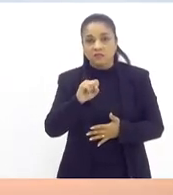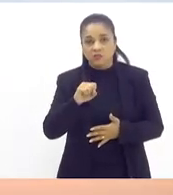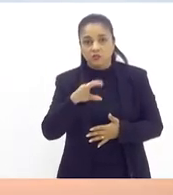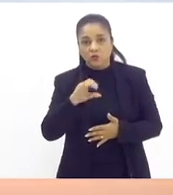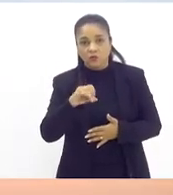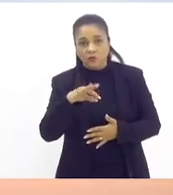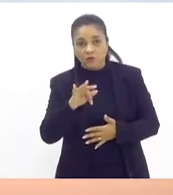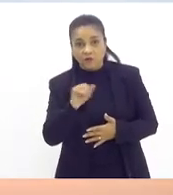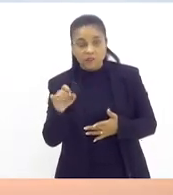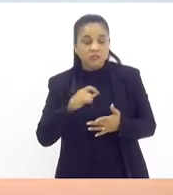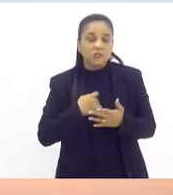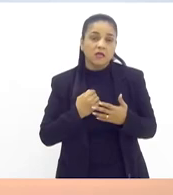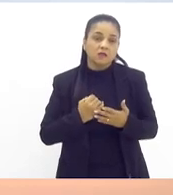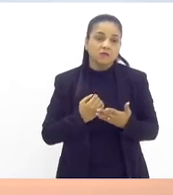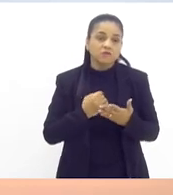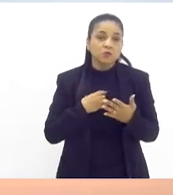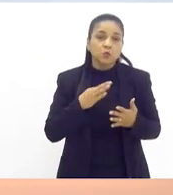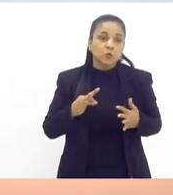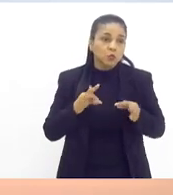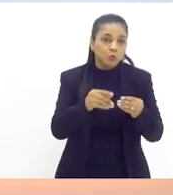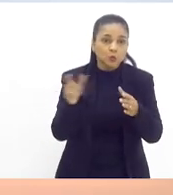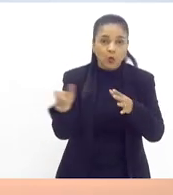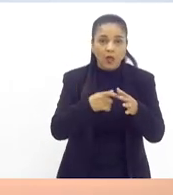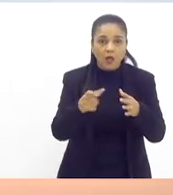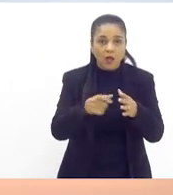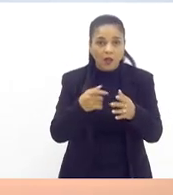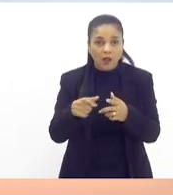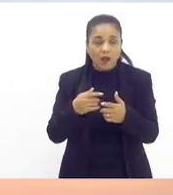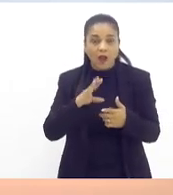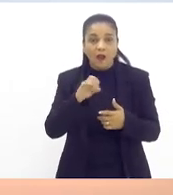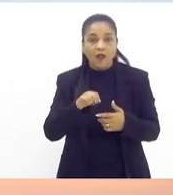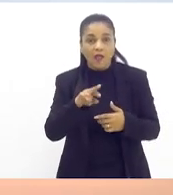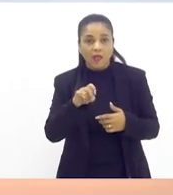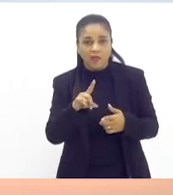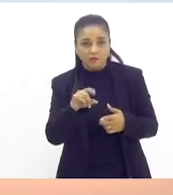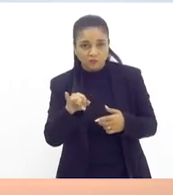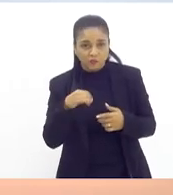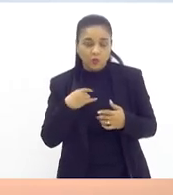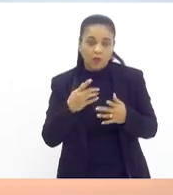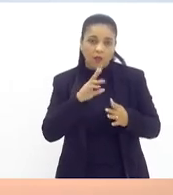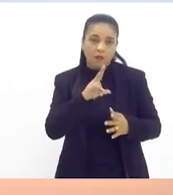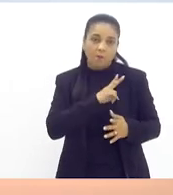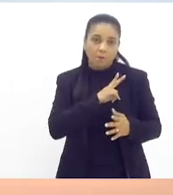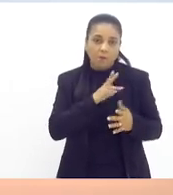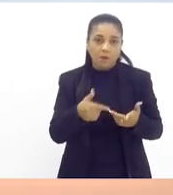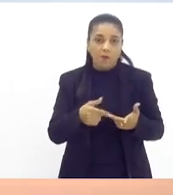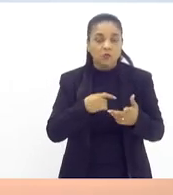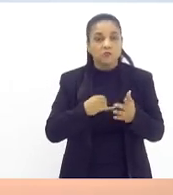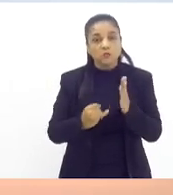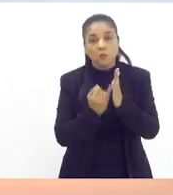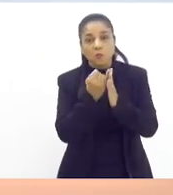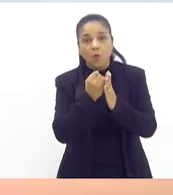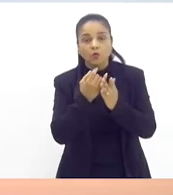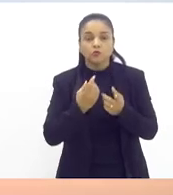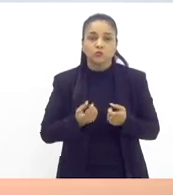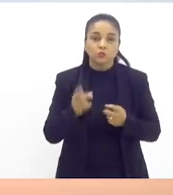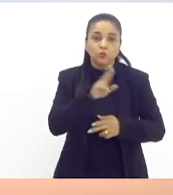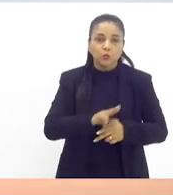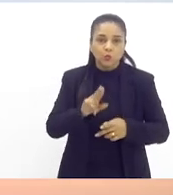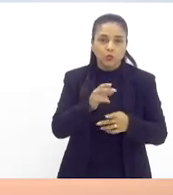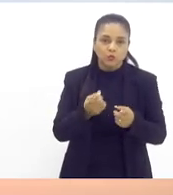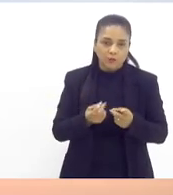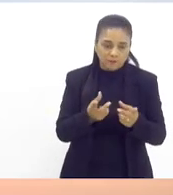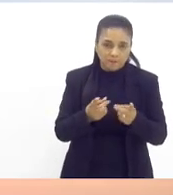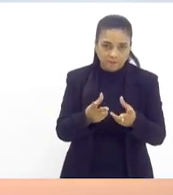ao crédito que nós temos. Hoje tudo dá crédito, exceto aquilo que é consumo pessoal. Obviamente você não pode, o IVA é um imposto sobre consumo, você não pode desonerar o consumo